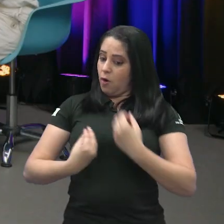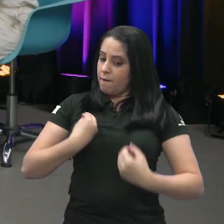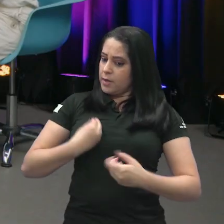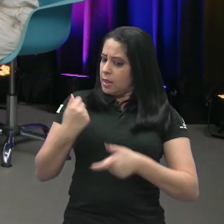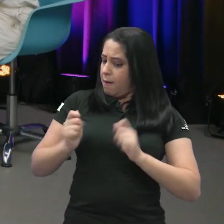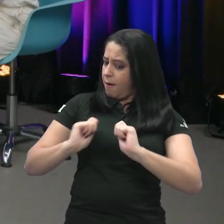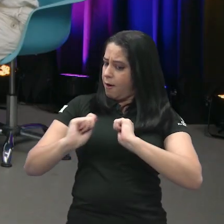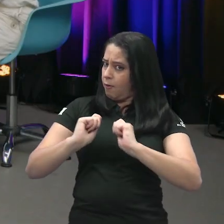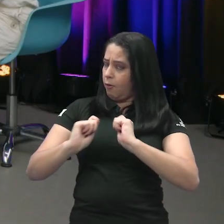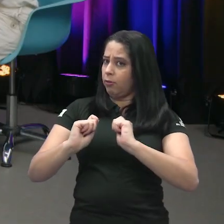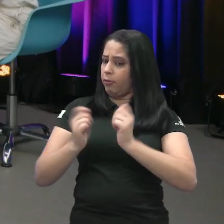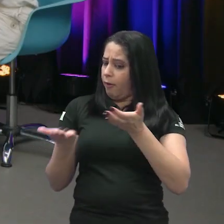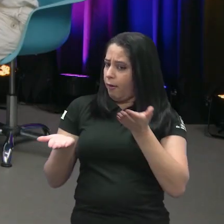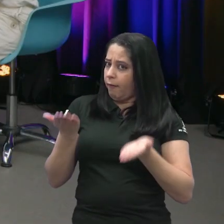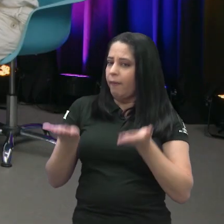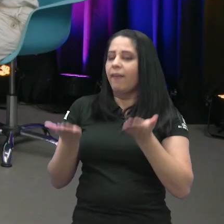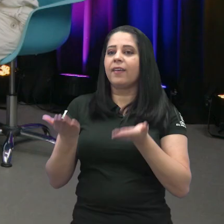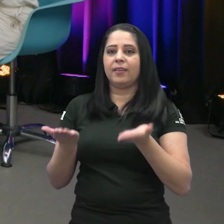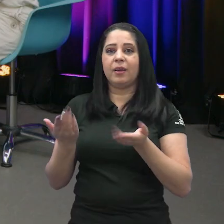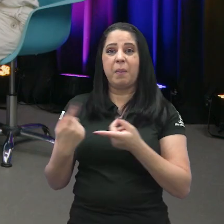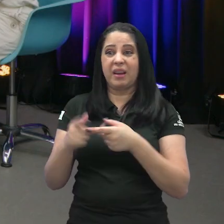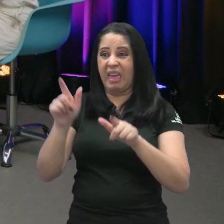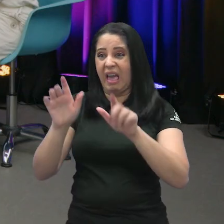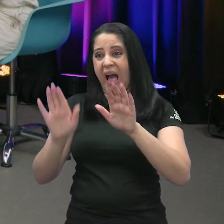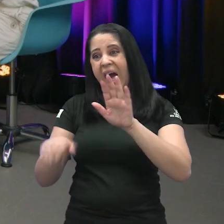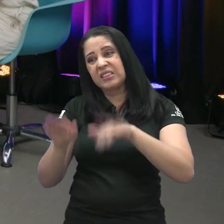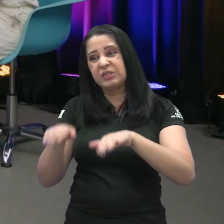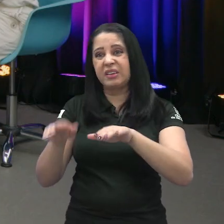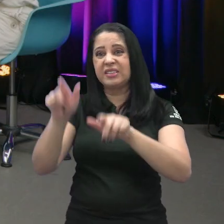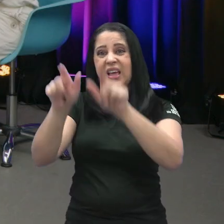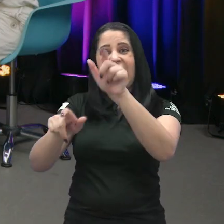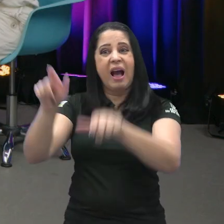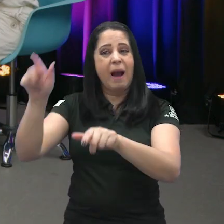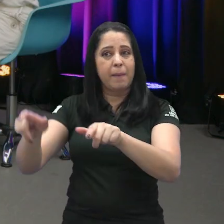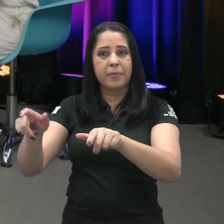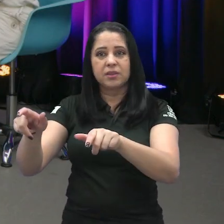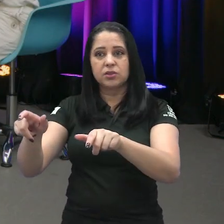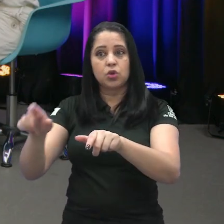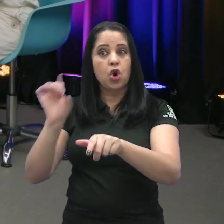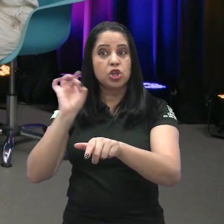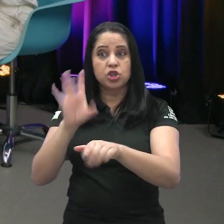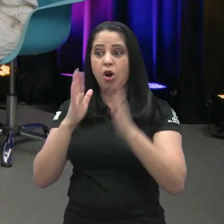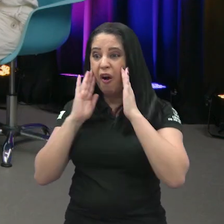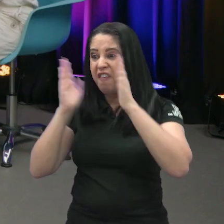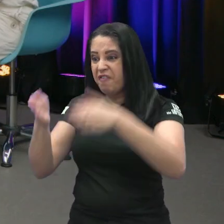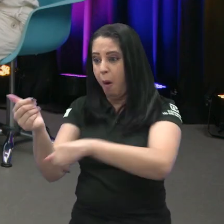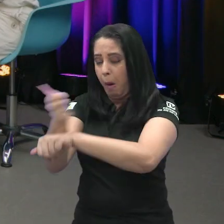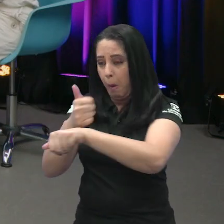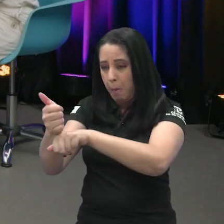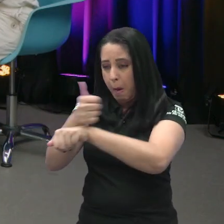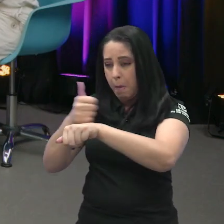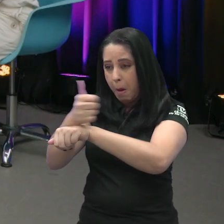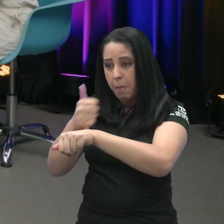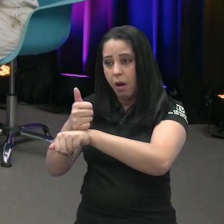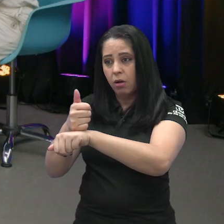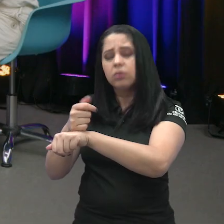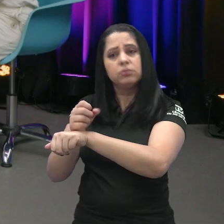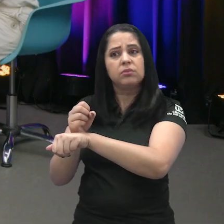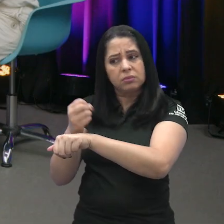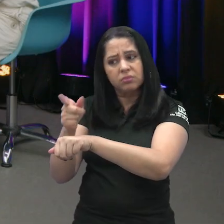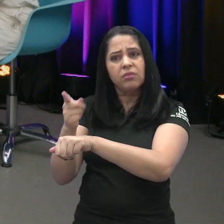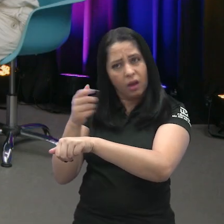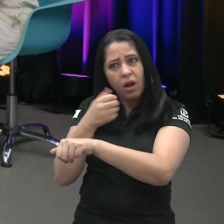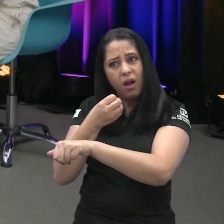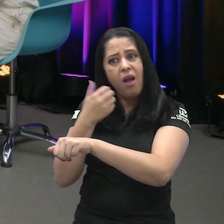as rédeas da sua vida e fazer esse equilíbrio. Porque muitas vezes as pessoas estão vivendo em função do seu profissional. E o